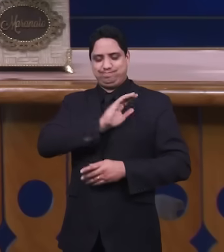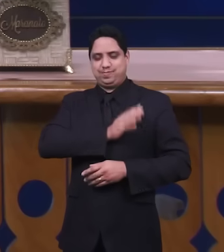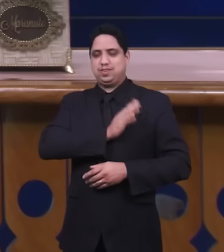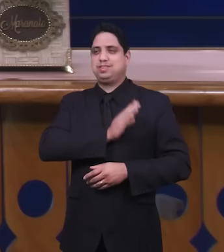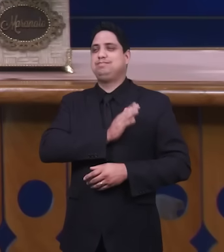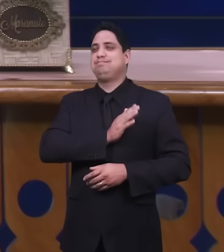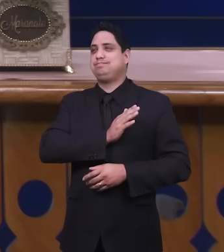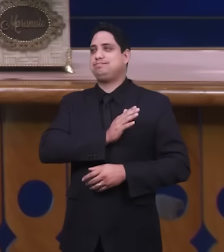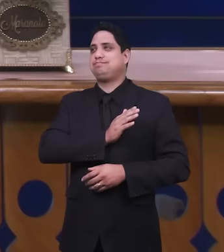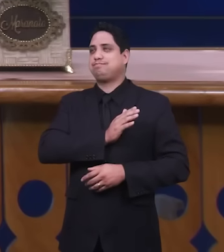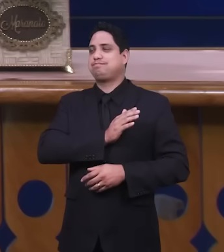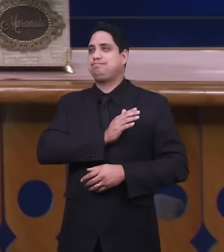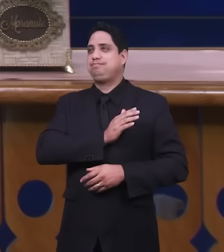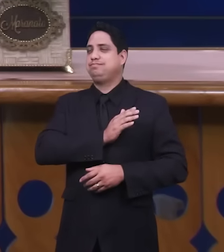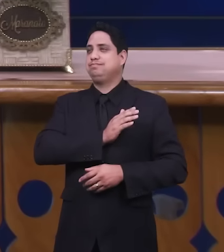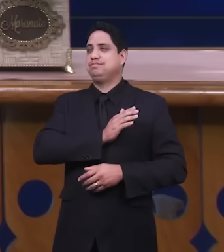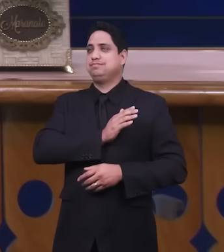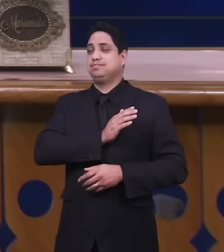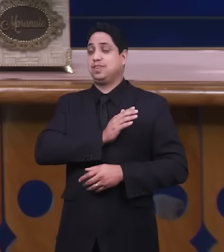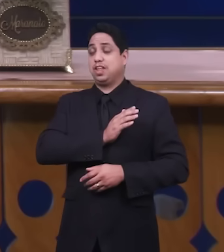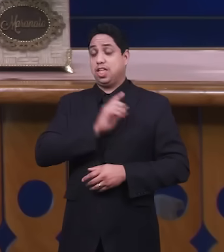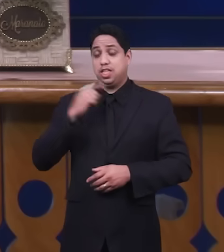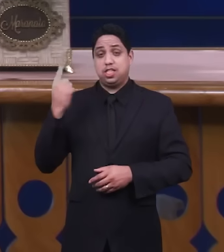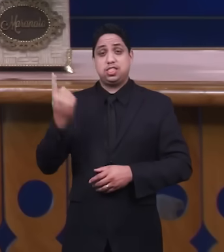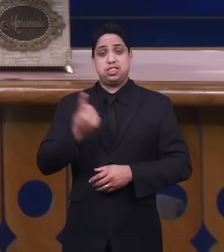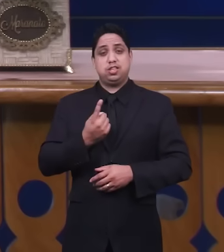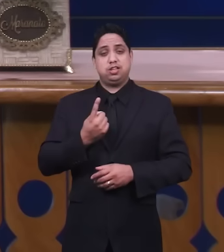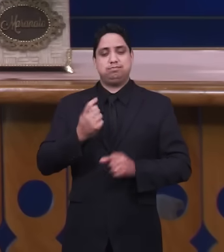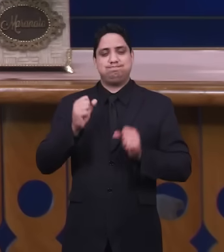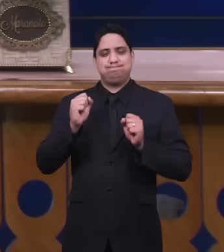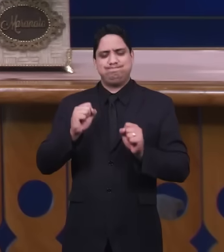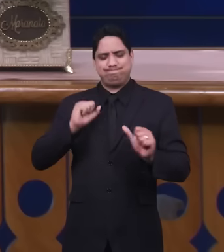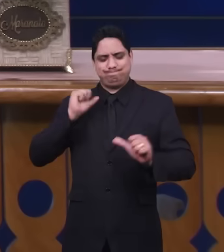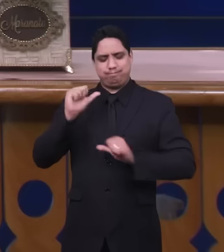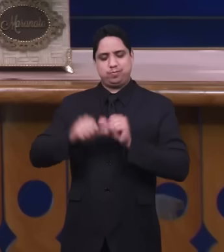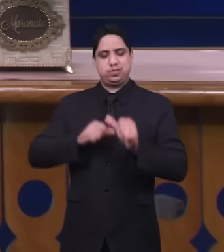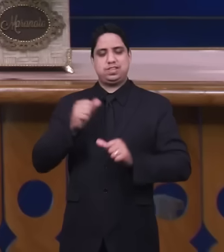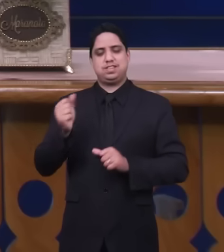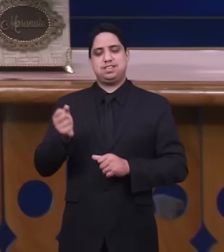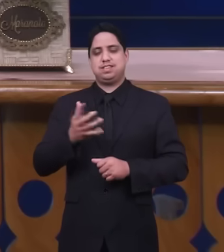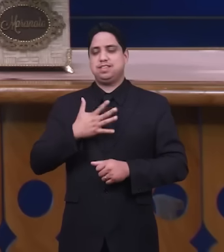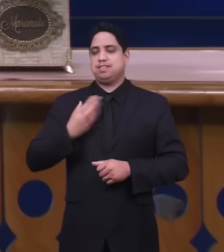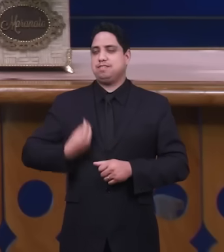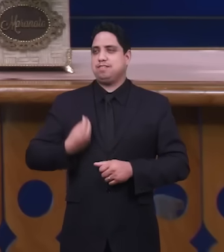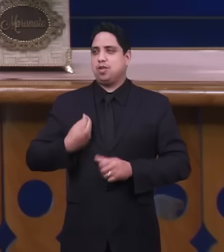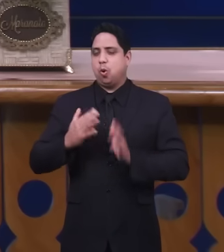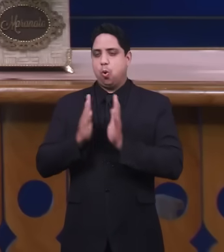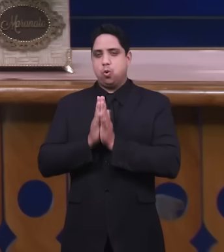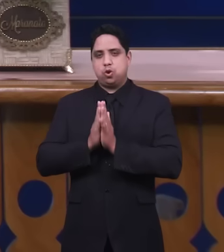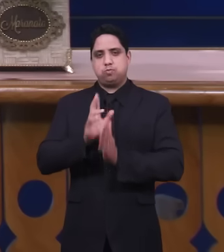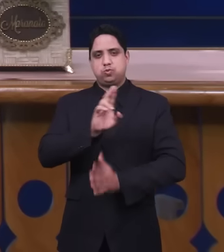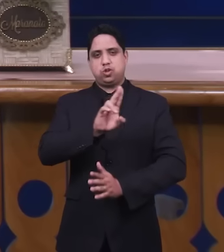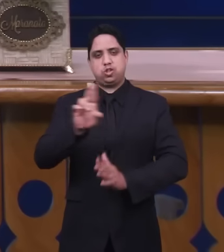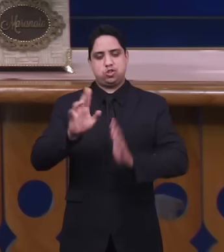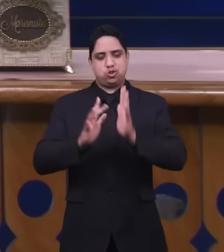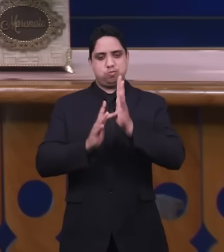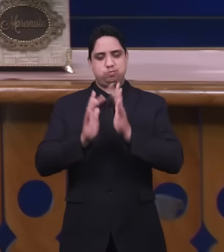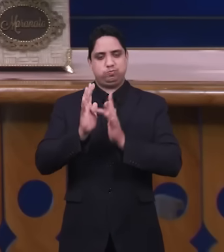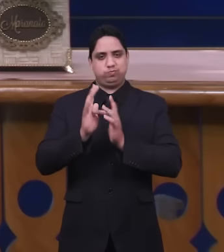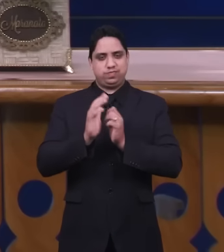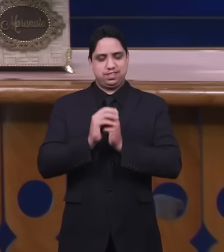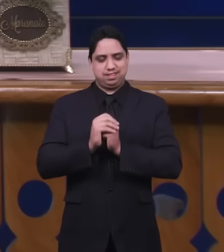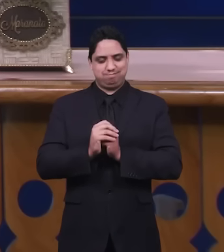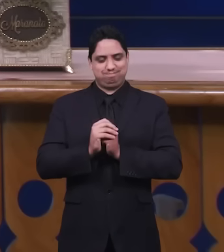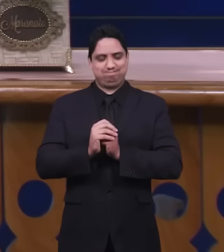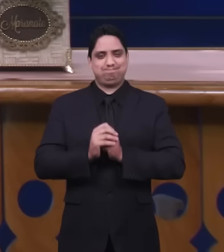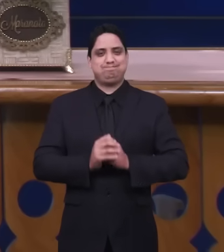coração, suba ao nosso coração, Senhor, e nos faça ter transformação de vida. Esta é a oração que fazemos em nome do Senhor